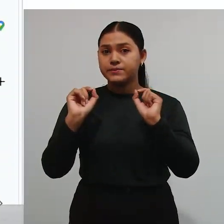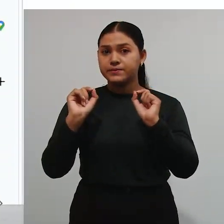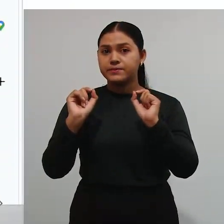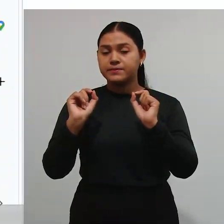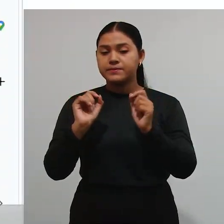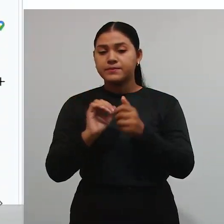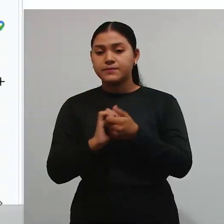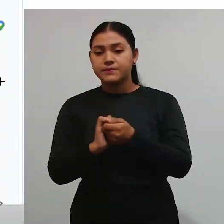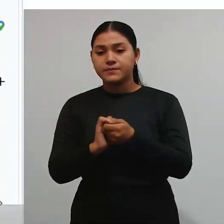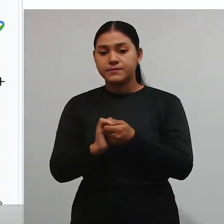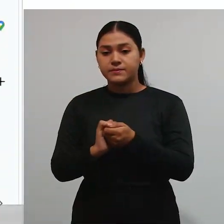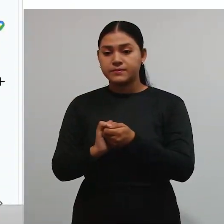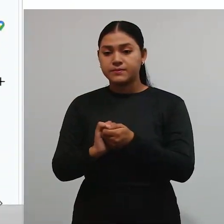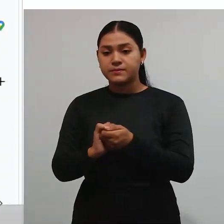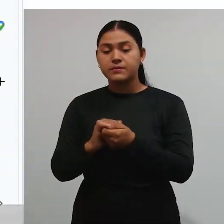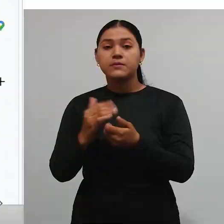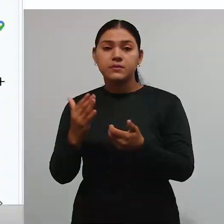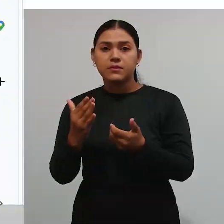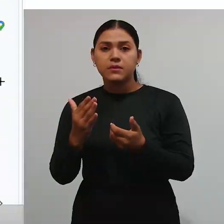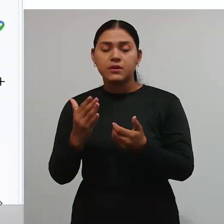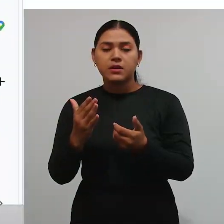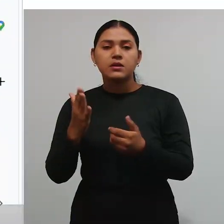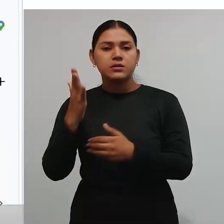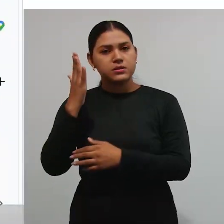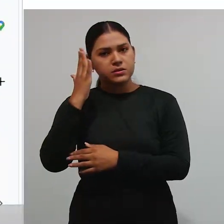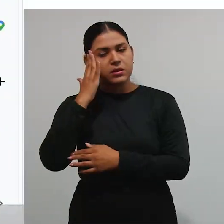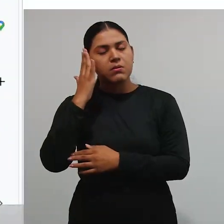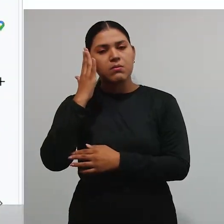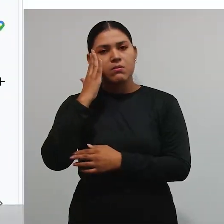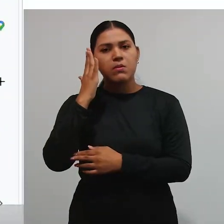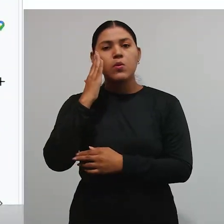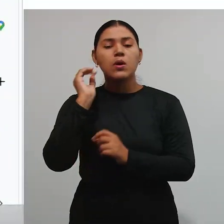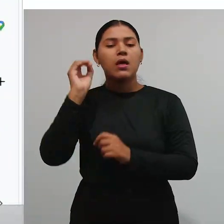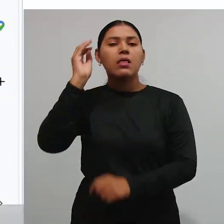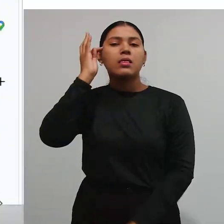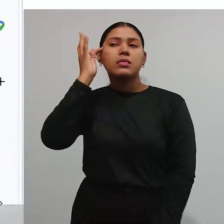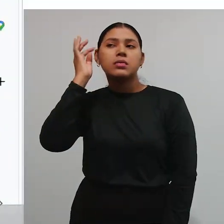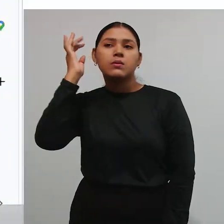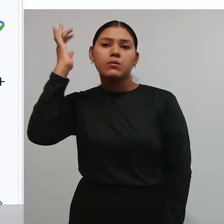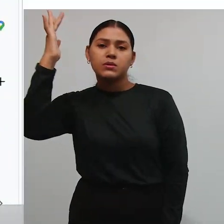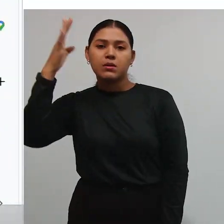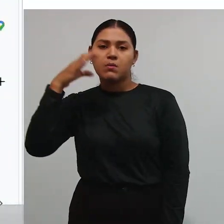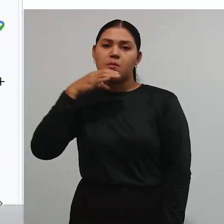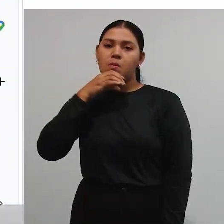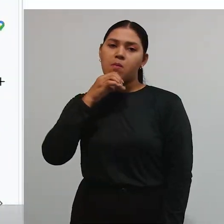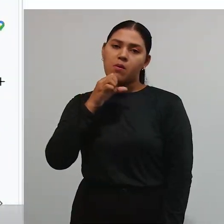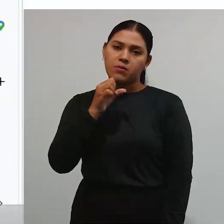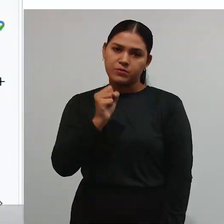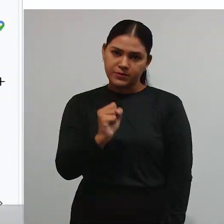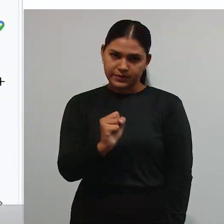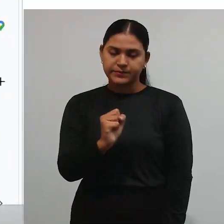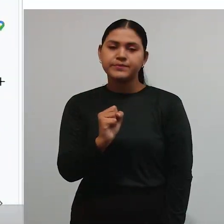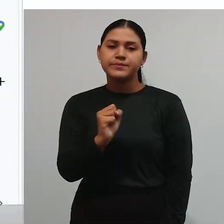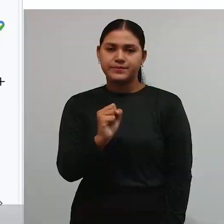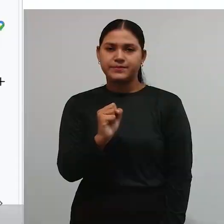nos termos de Paulo Freire